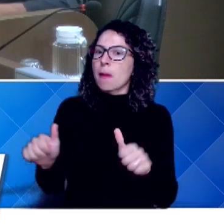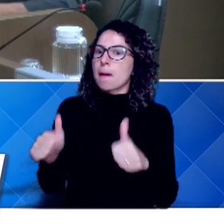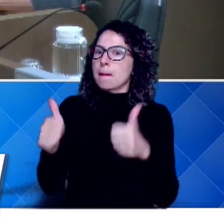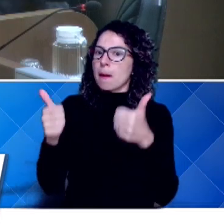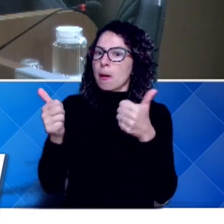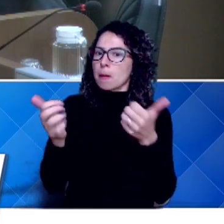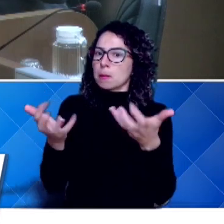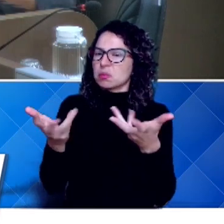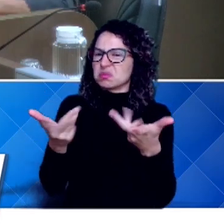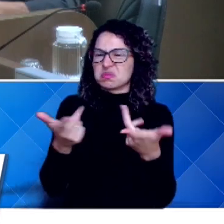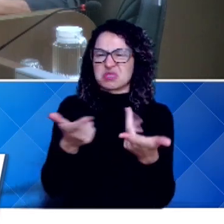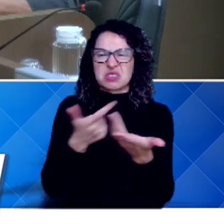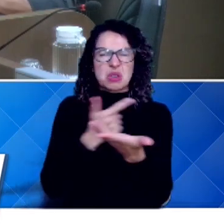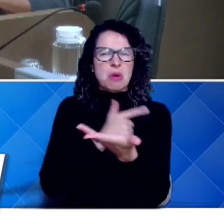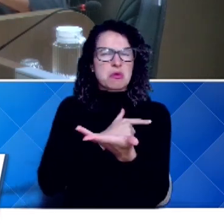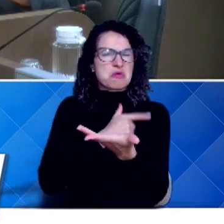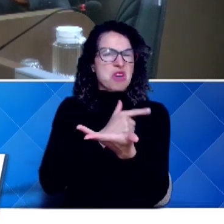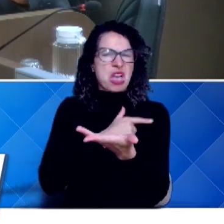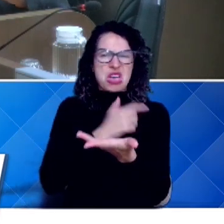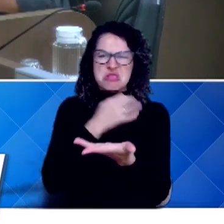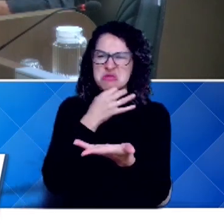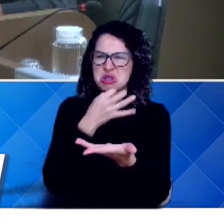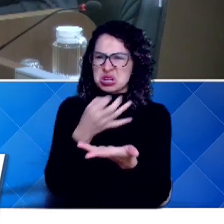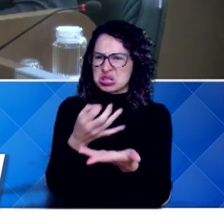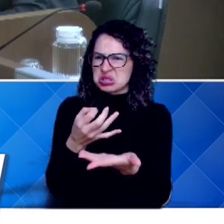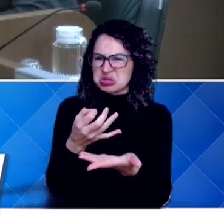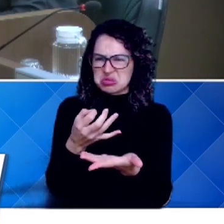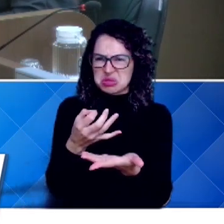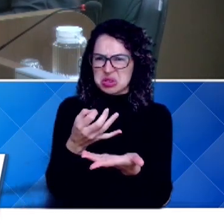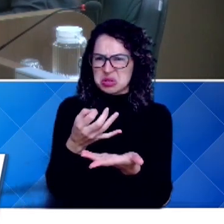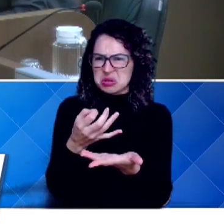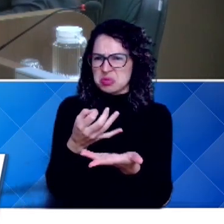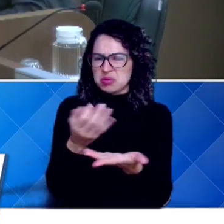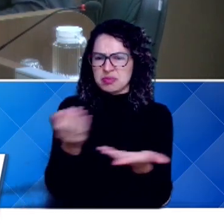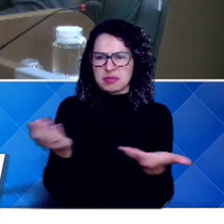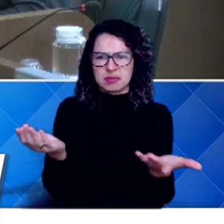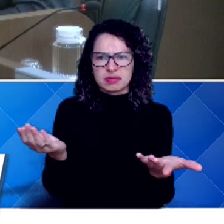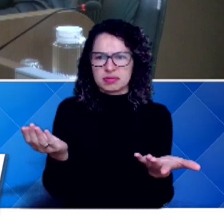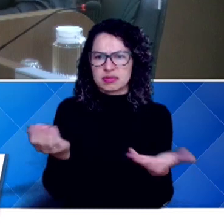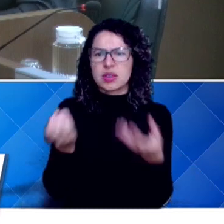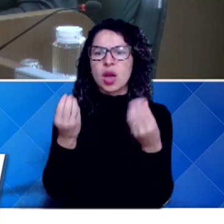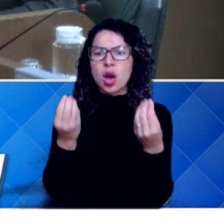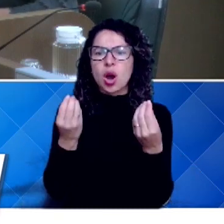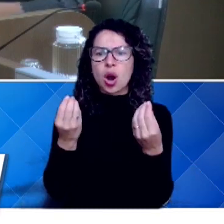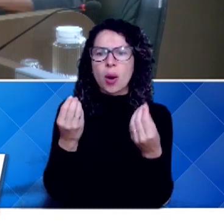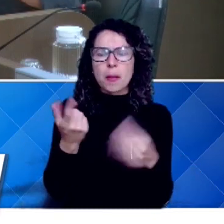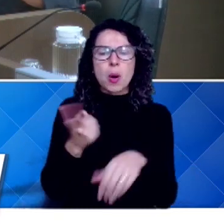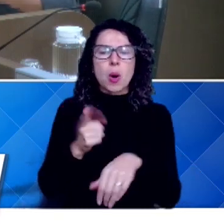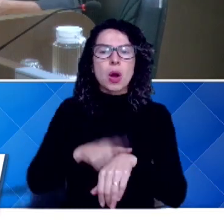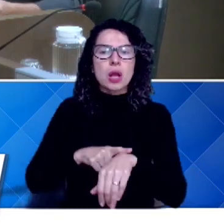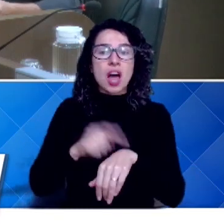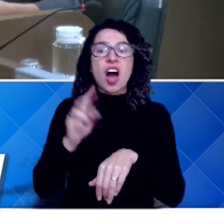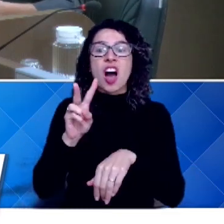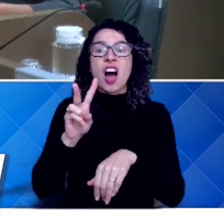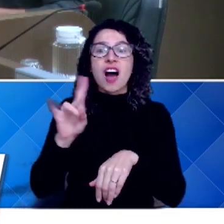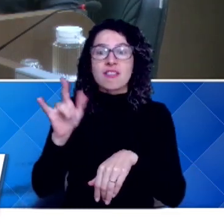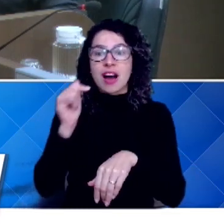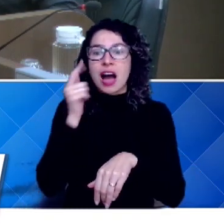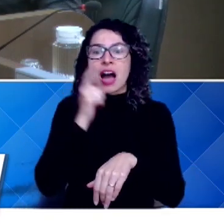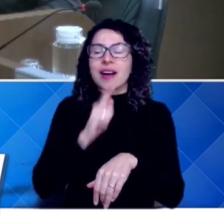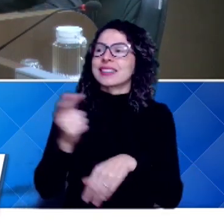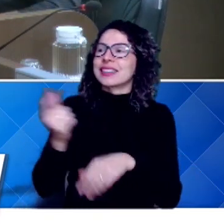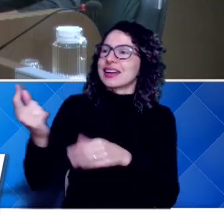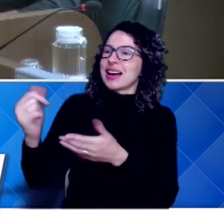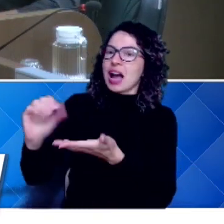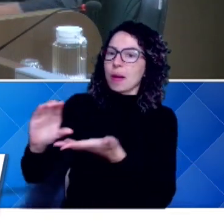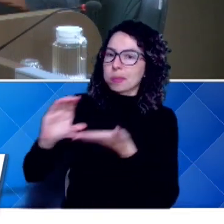feio, horroroso. Isso aí é o seguinte, na hora que é para receber subsídio, na hora que é